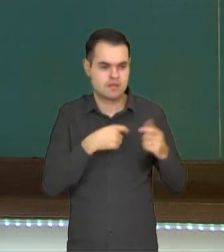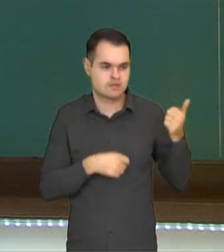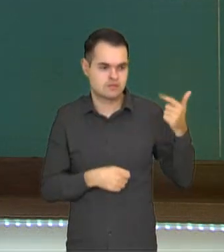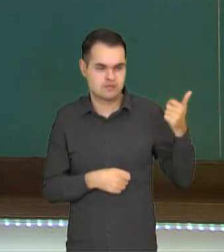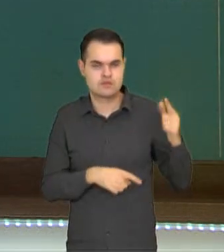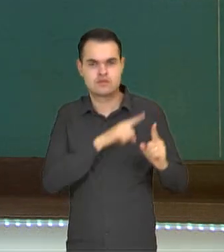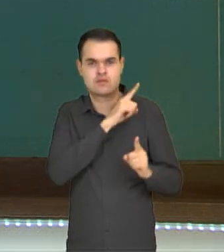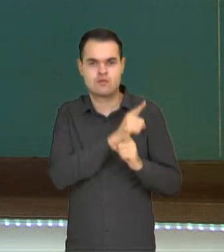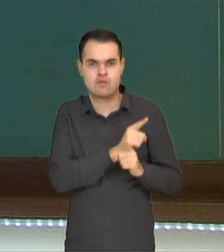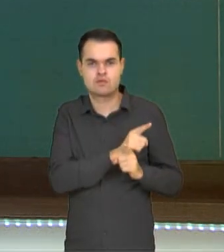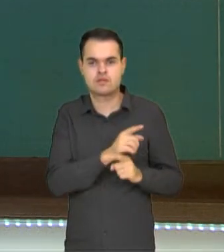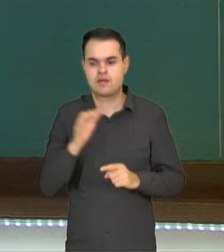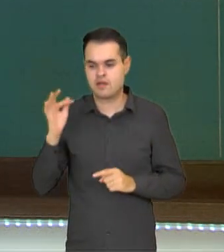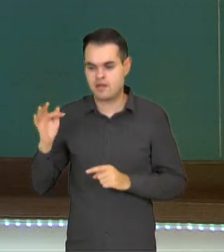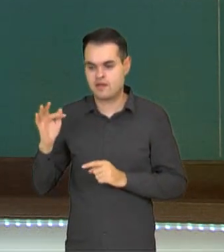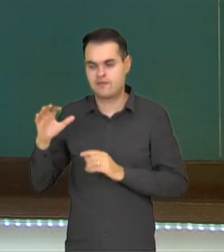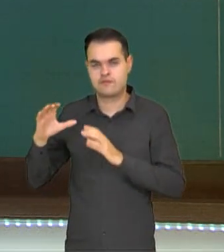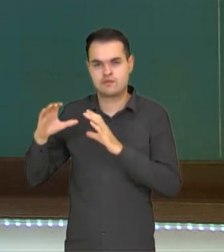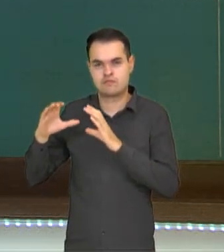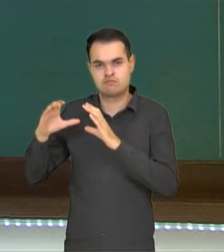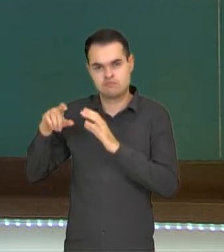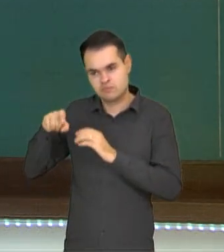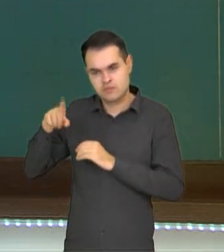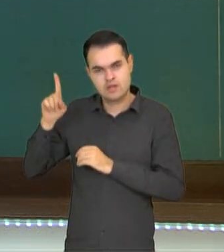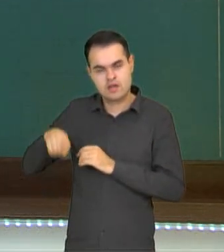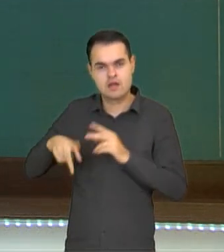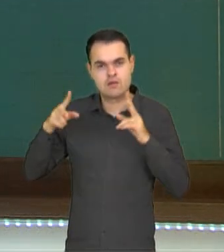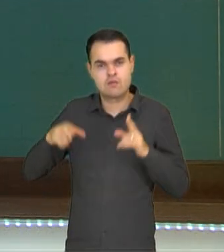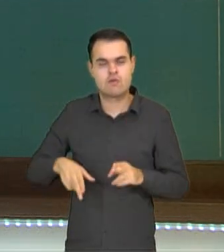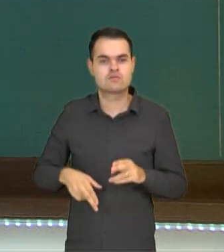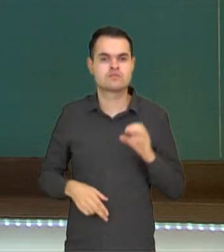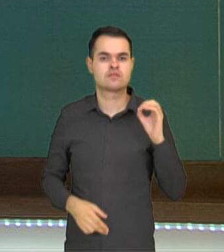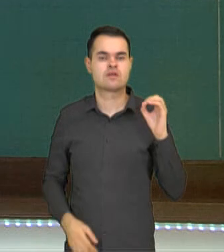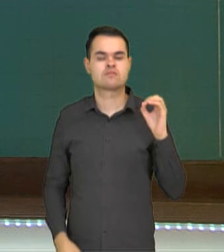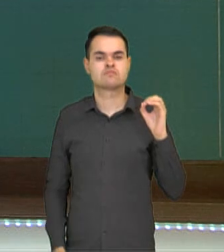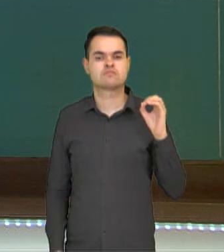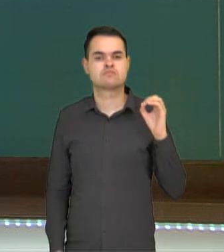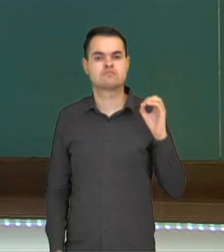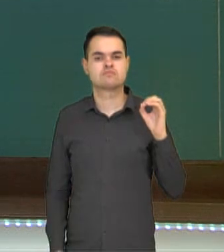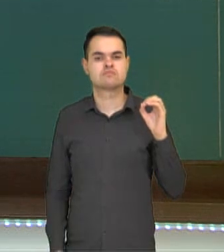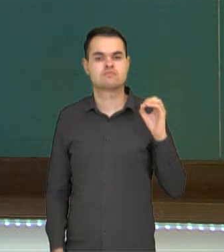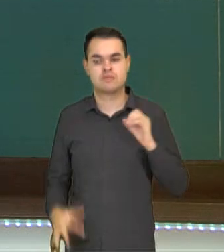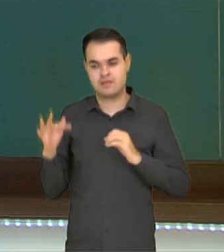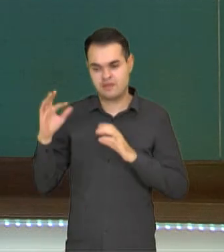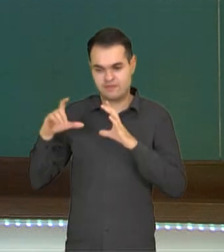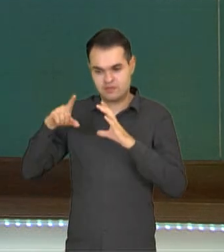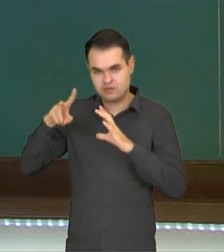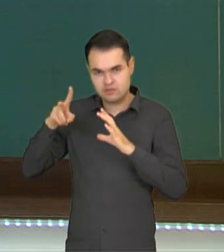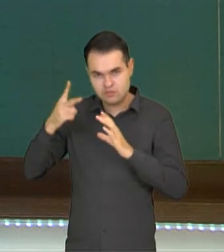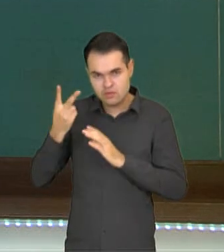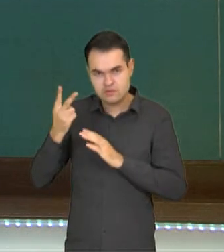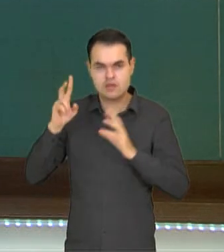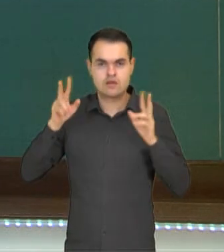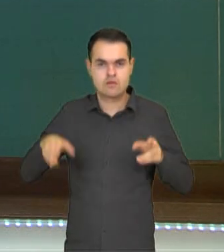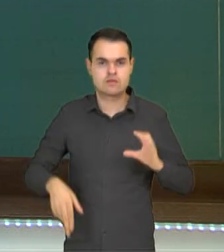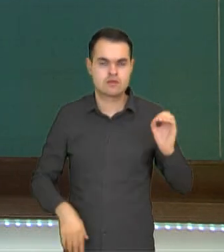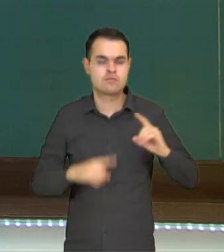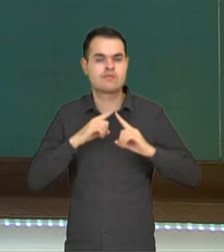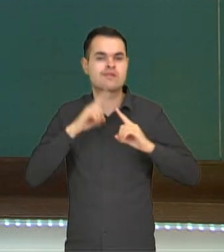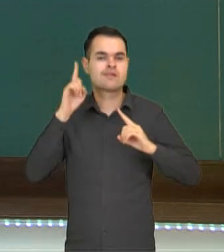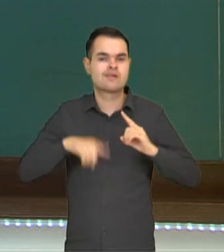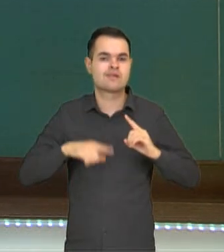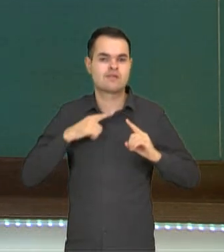encontrar que f de 2 é igual a 0, que é exatamente o valor do f de x, né? Para a gente encontrar a raiz dessa equação, tá